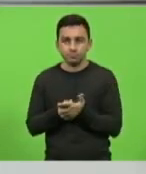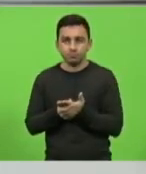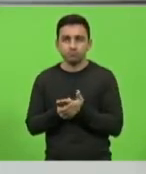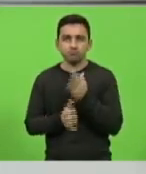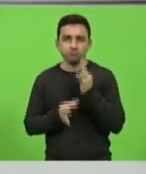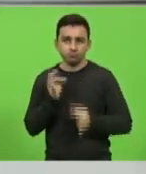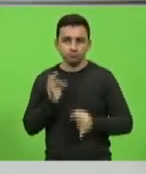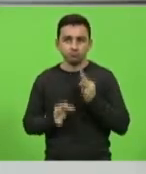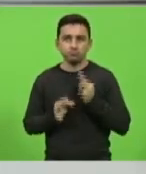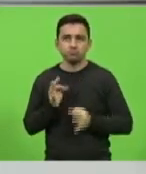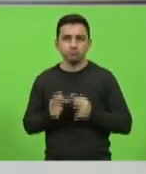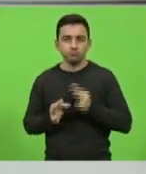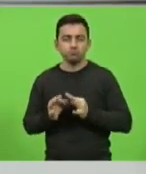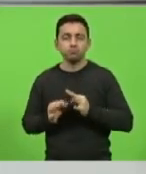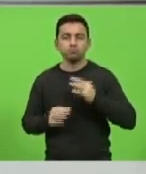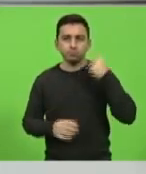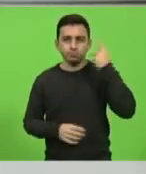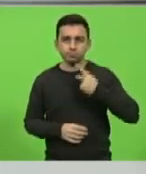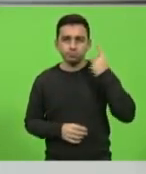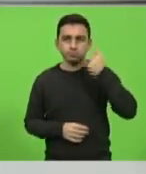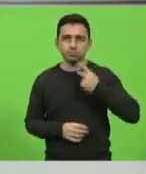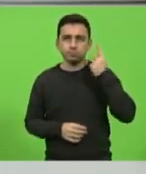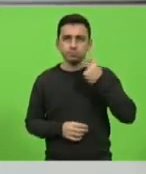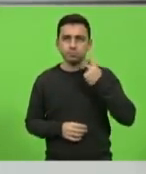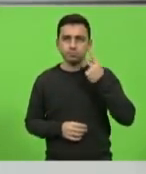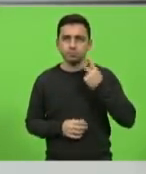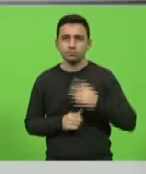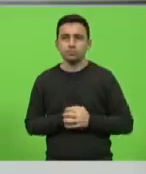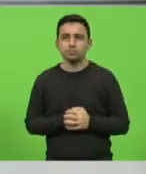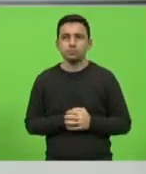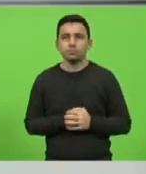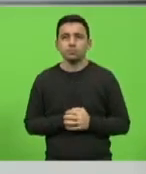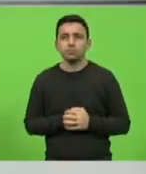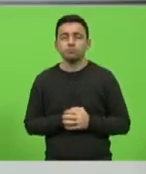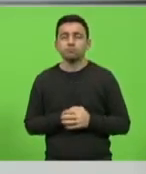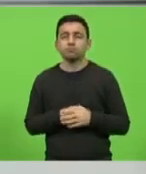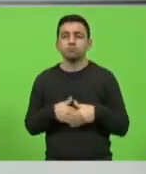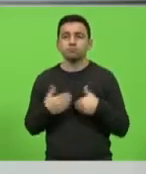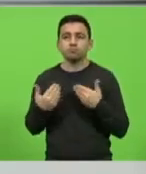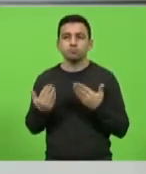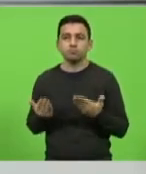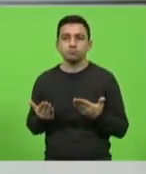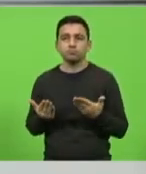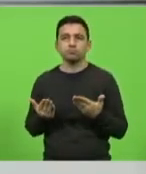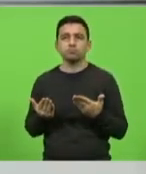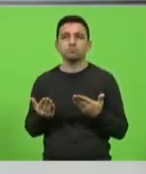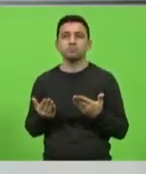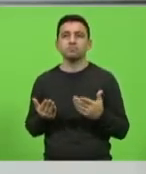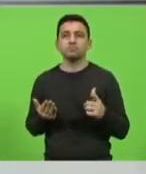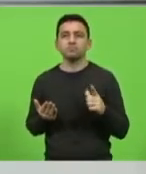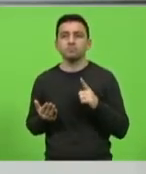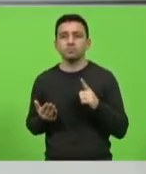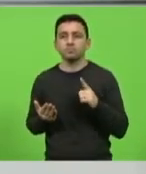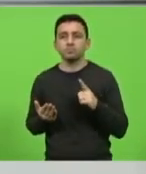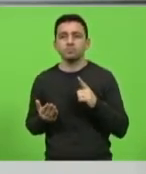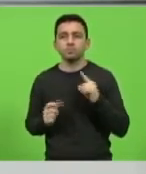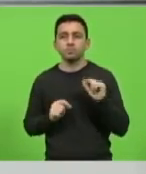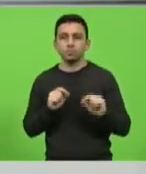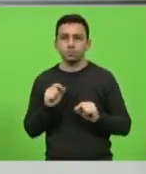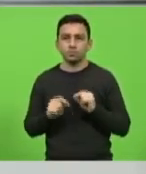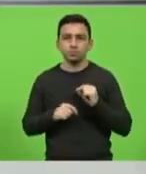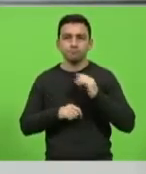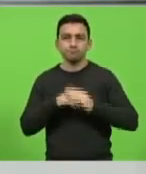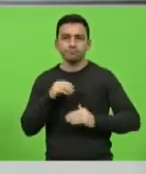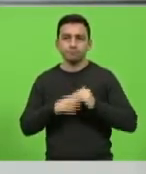jurídico, político, ou político-jurídico que é, ocupa-se da arte de